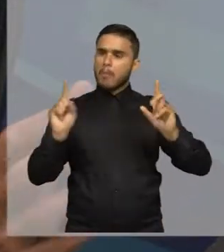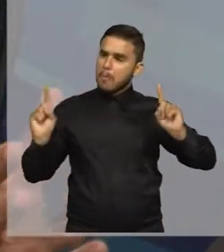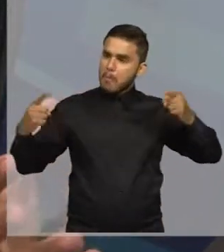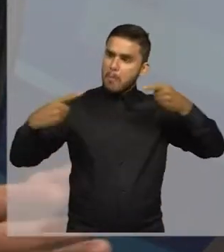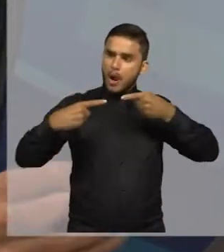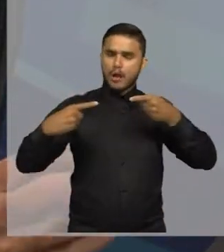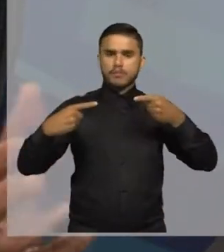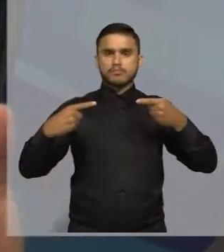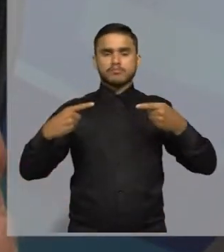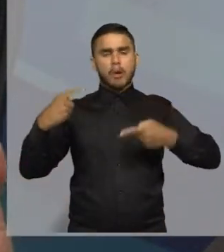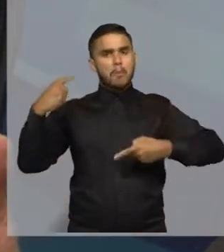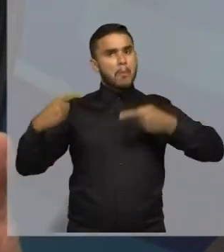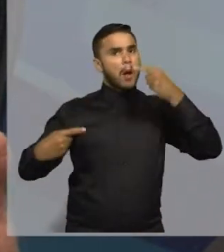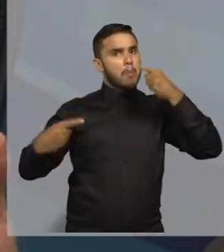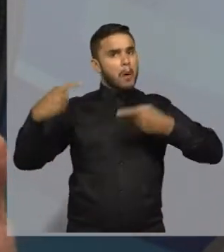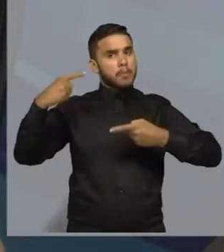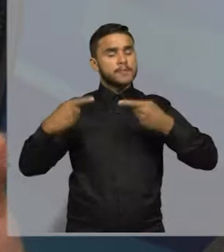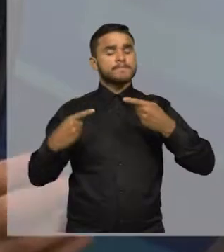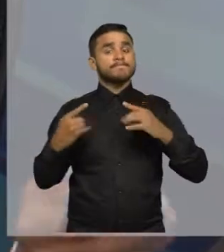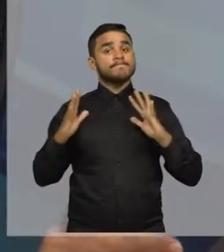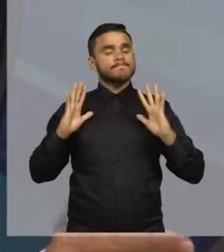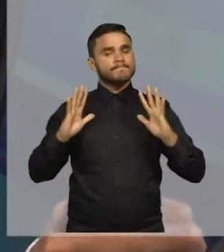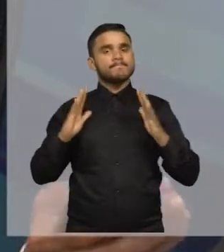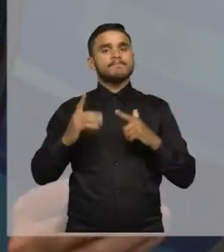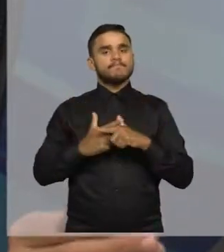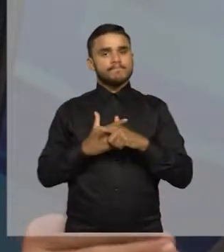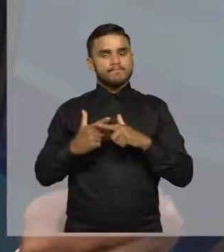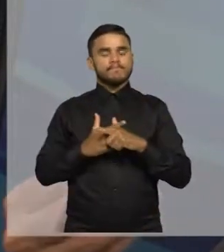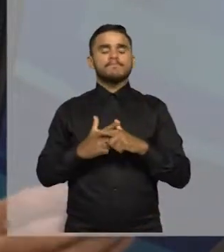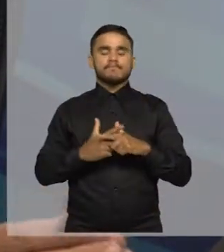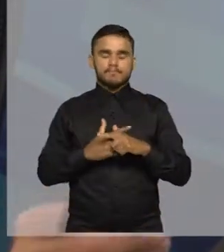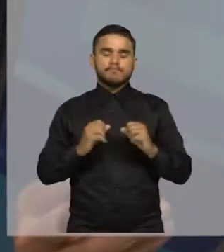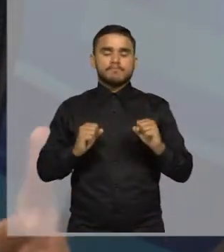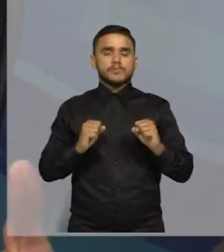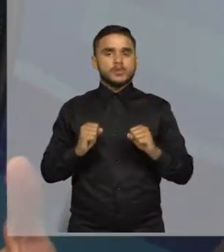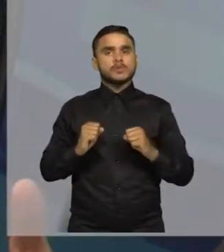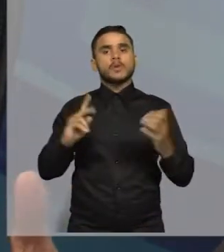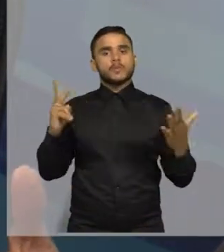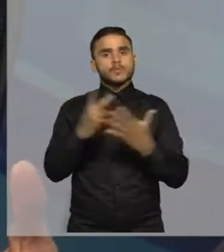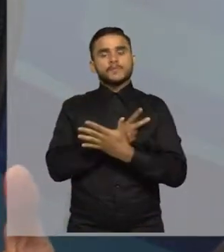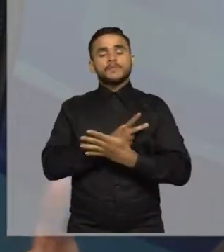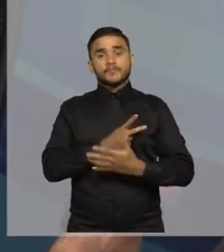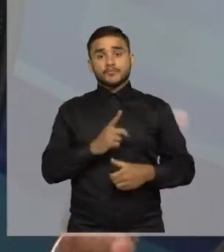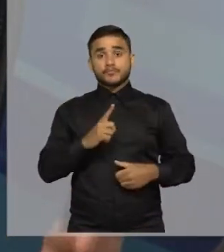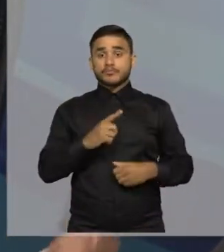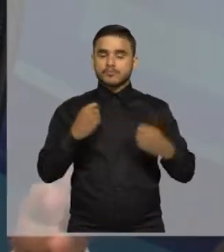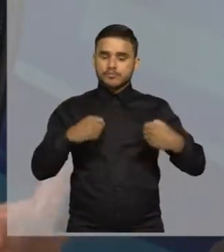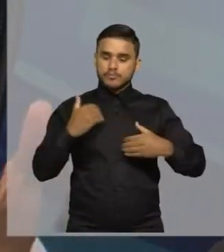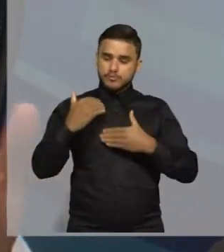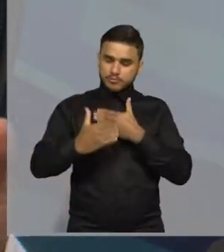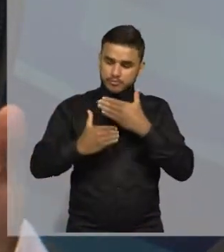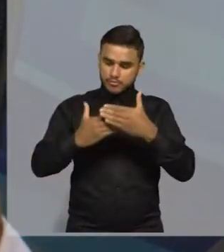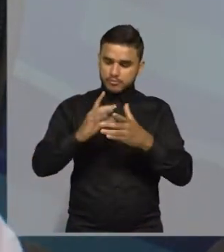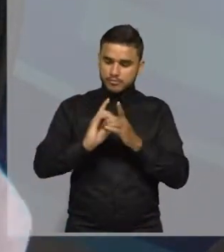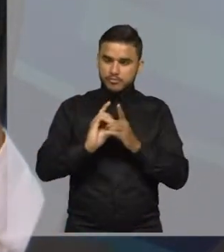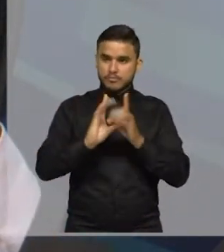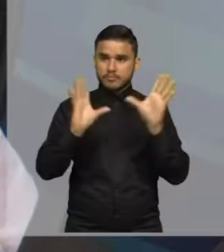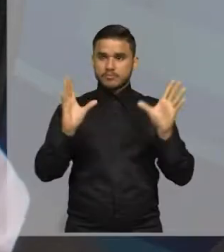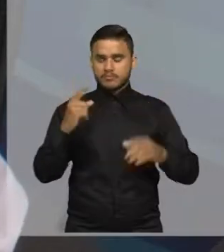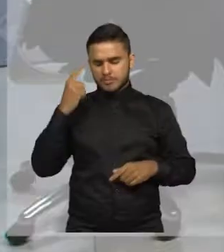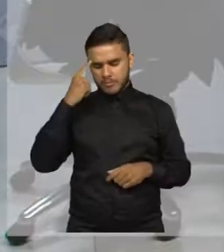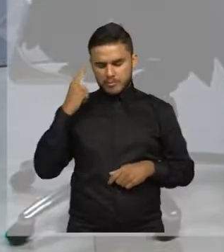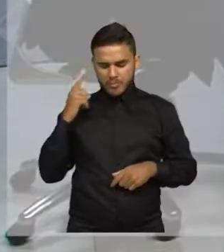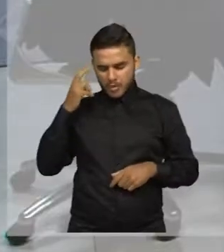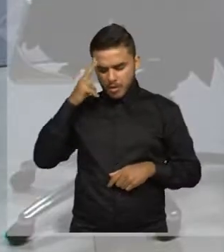de antagonismos e choques. E esses choques podem ameaçar as instituições. Então, é preciso sempre regar. Eu acho que